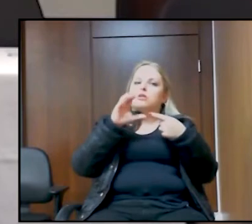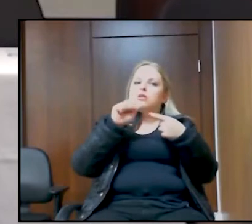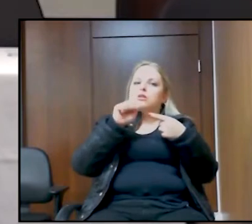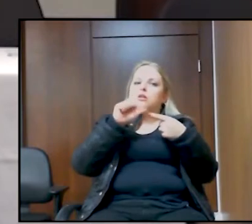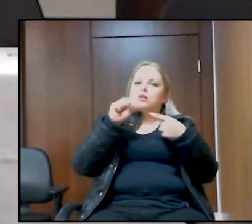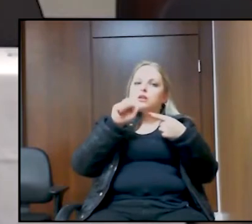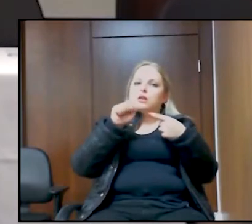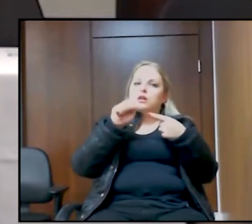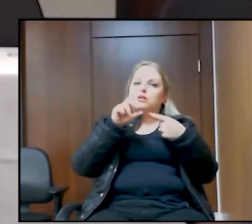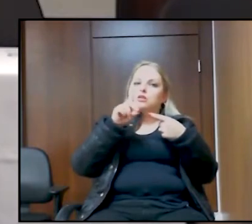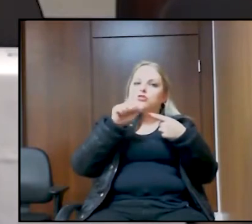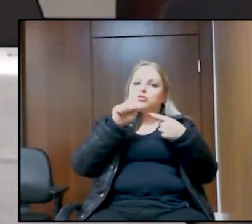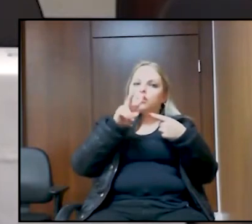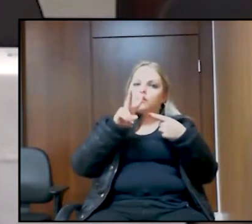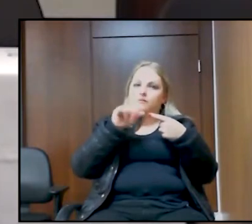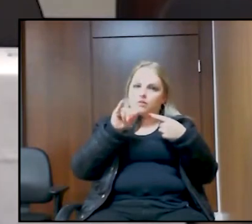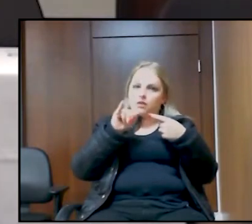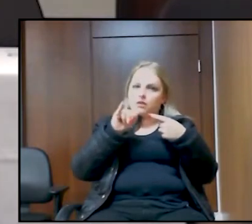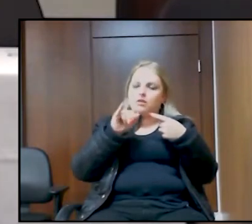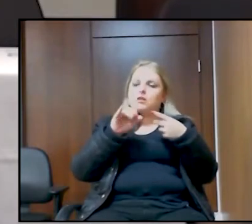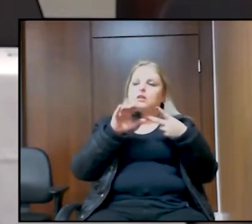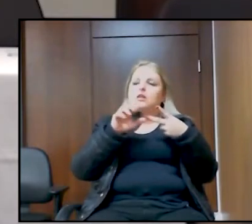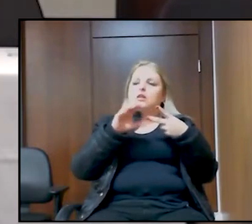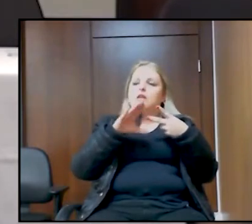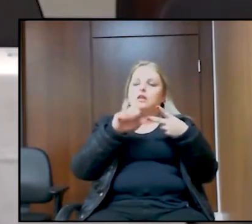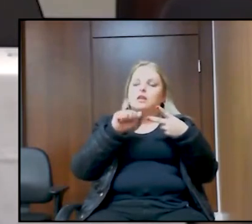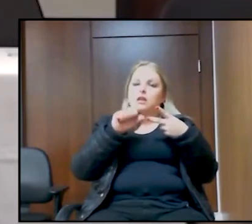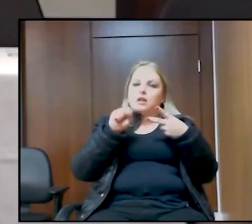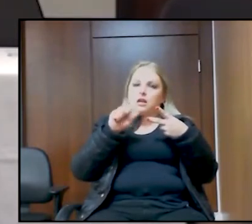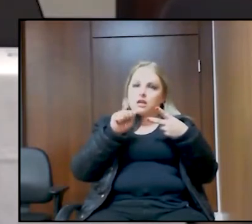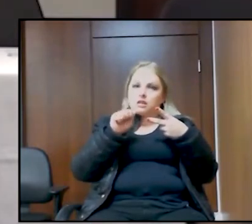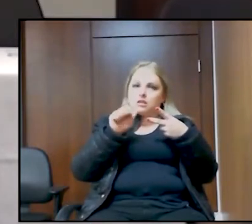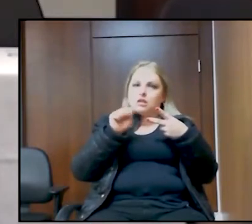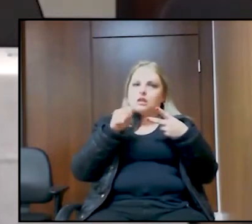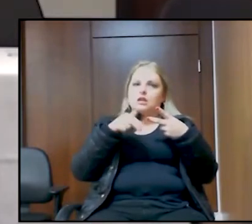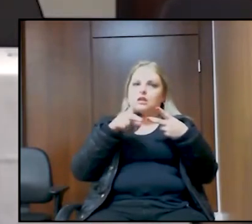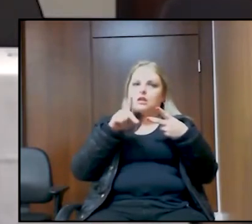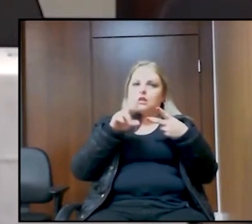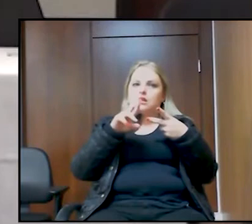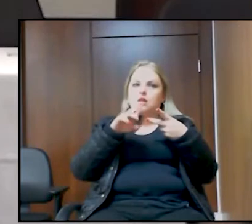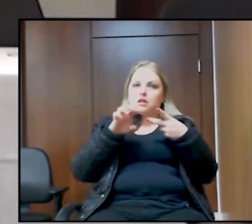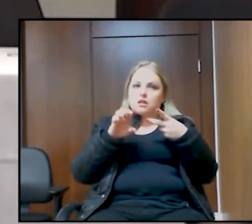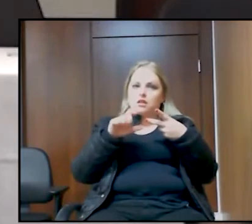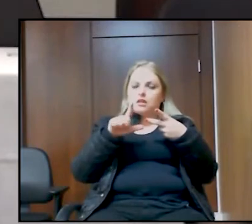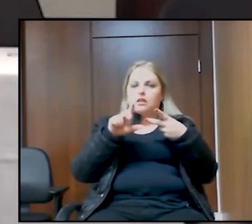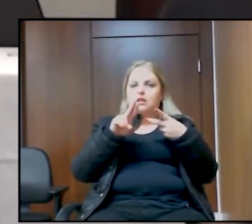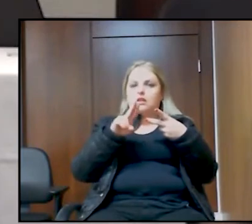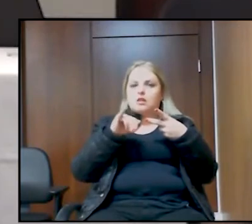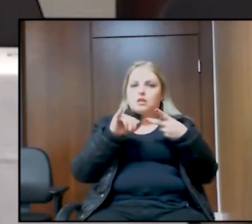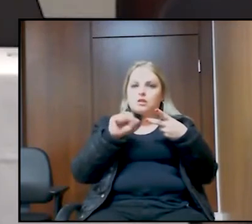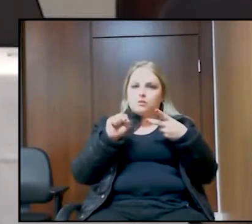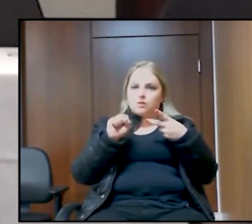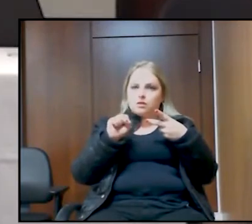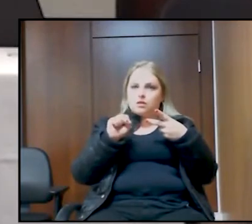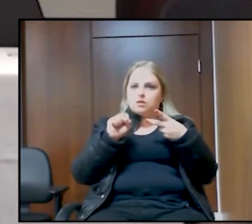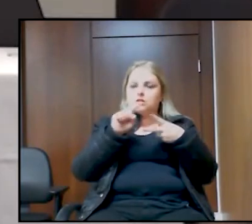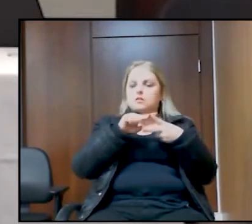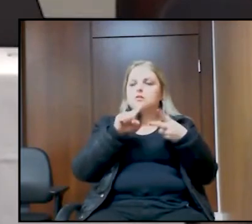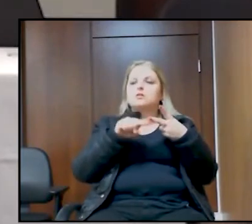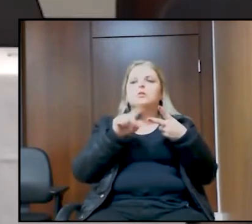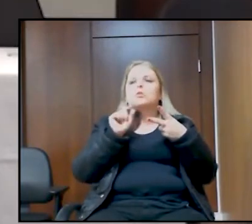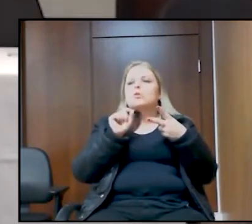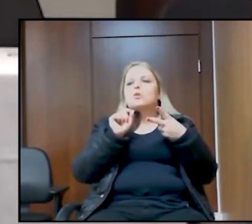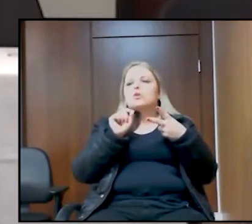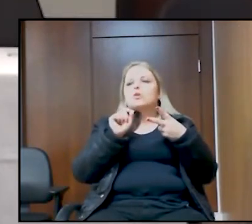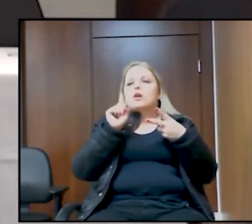André Luiz, né? Quero que todo mundo conheça essas duas instituições. São instituições de quê?